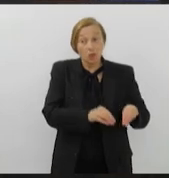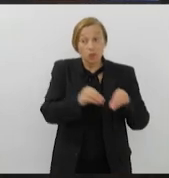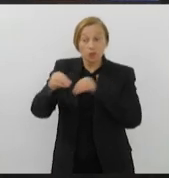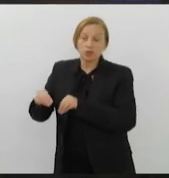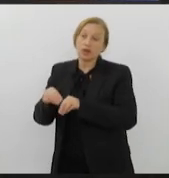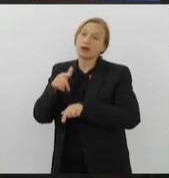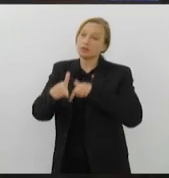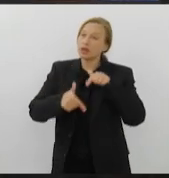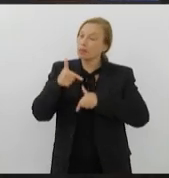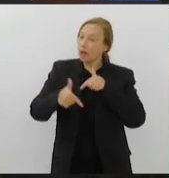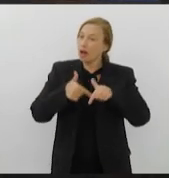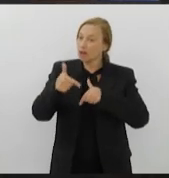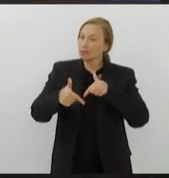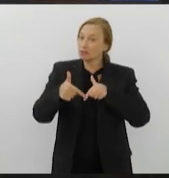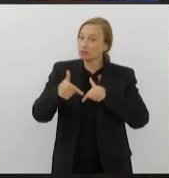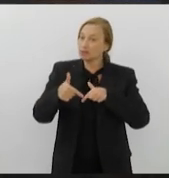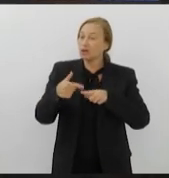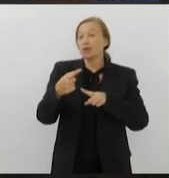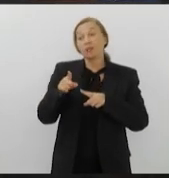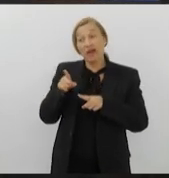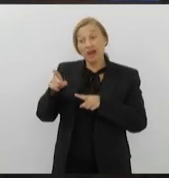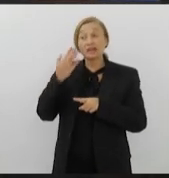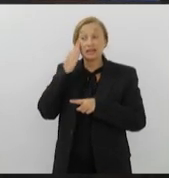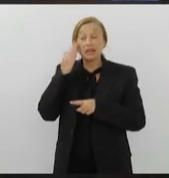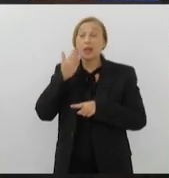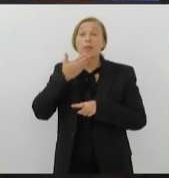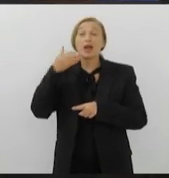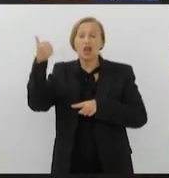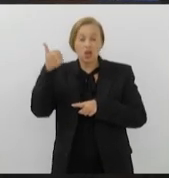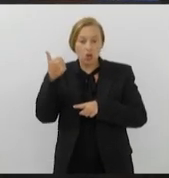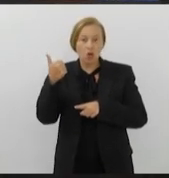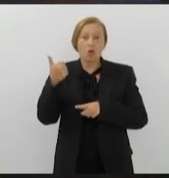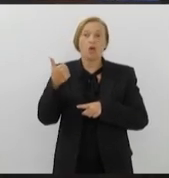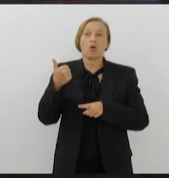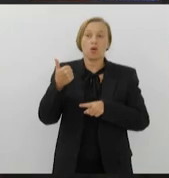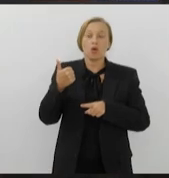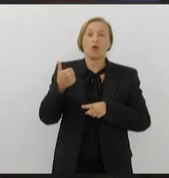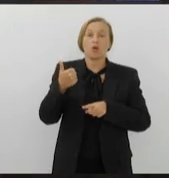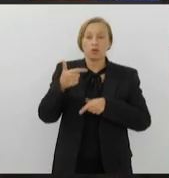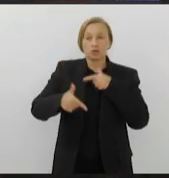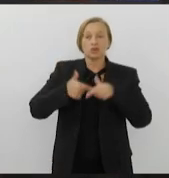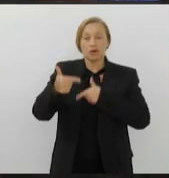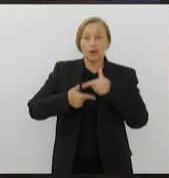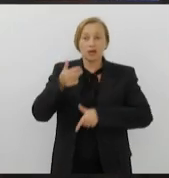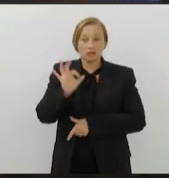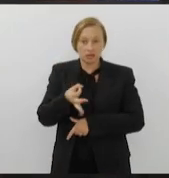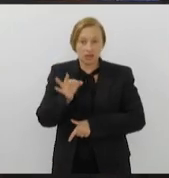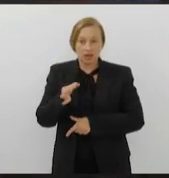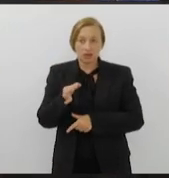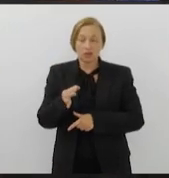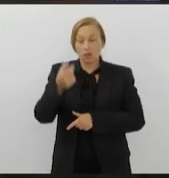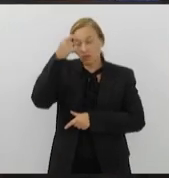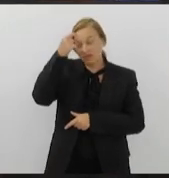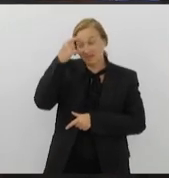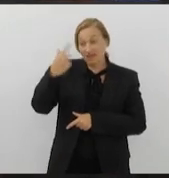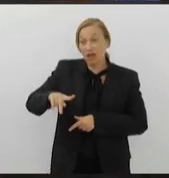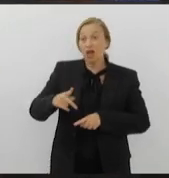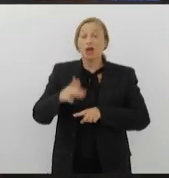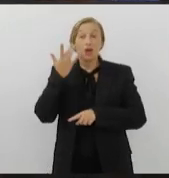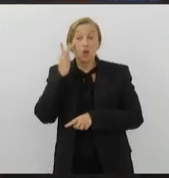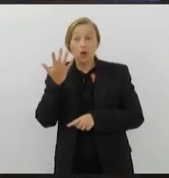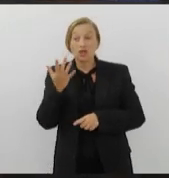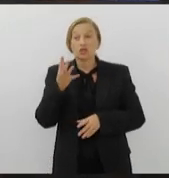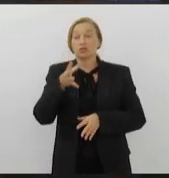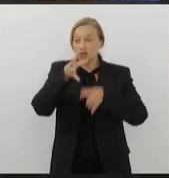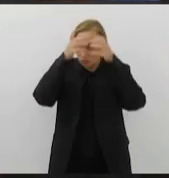de Justiça do Estado, para aí ela poder dar decisão conforme ela gosta de dar, de acordo com a consciência dela. Eu acho que o Tribunal está